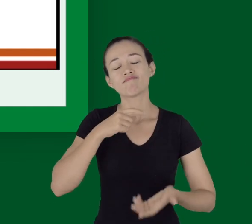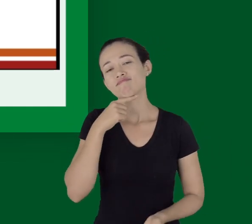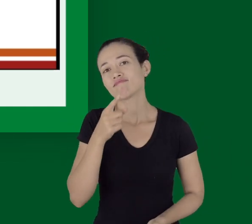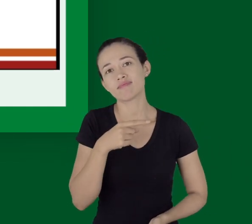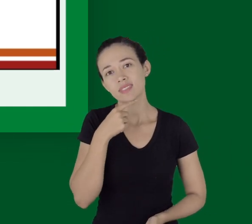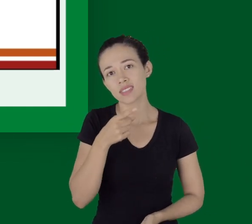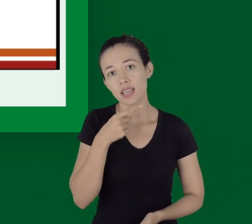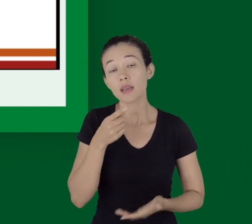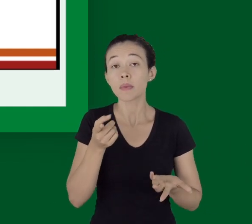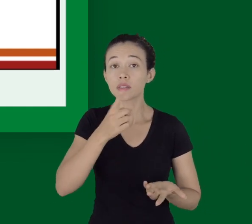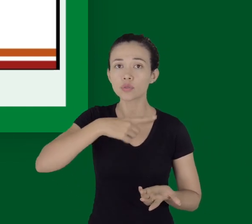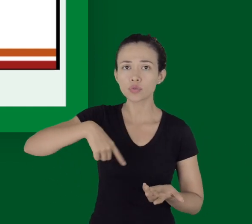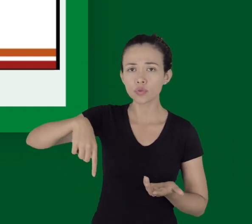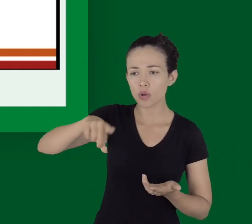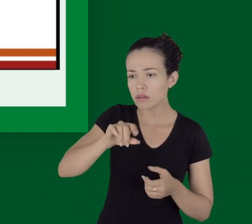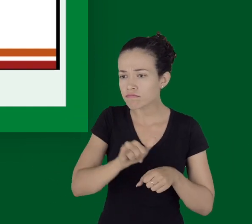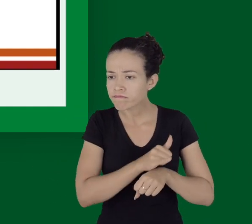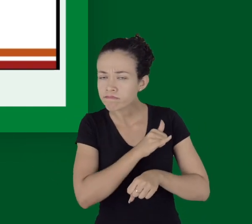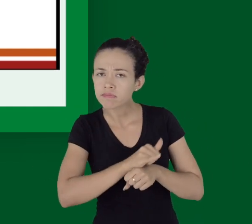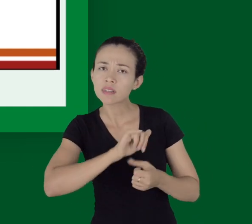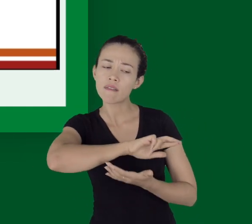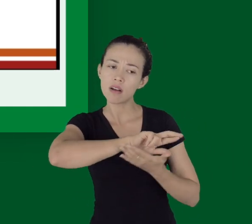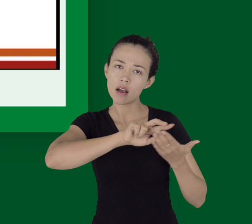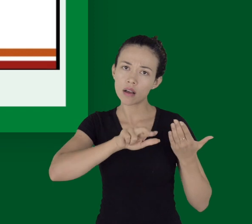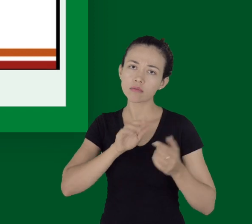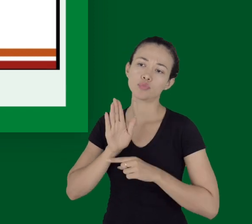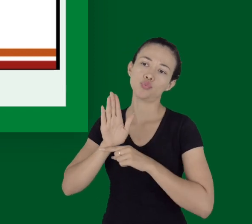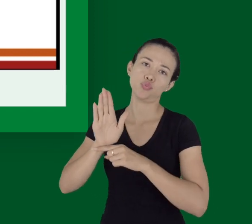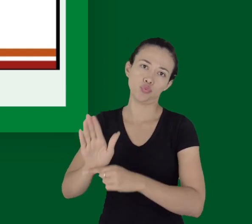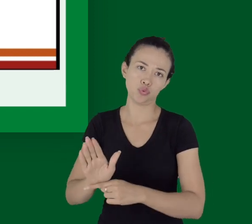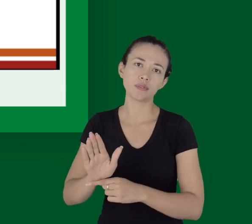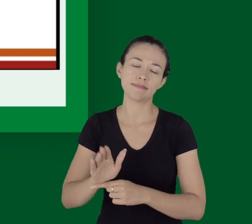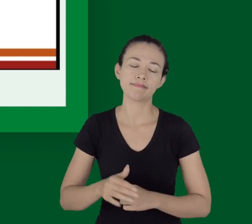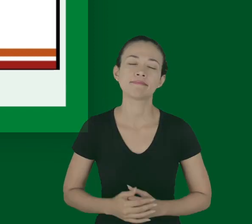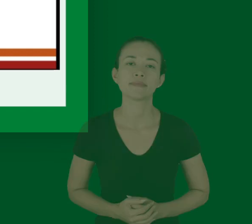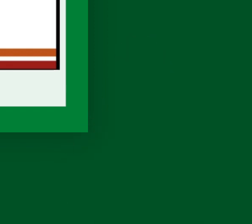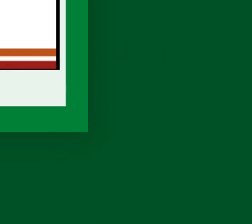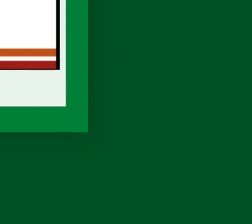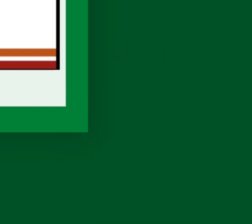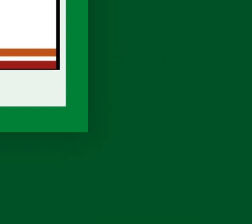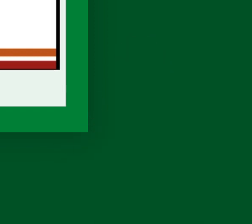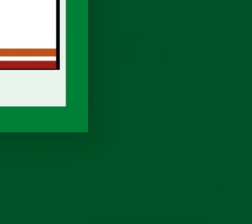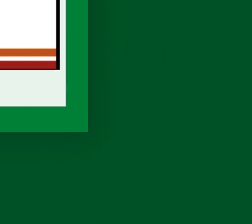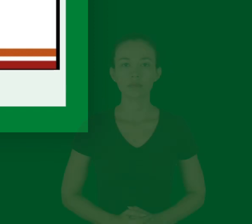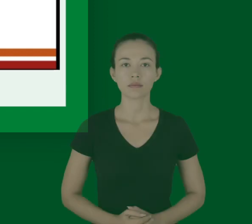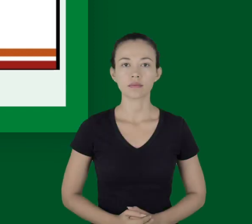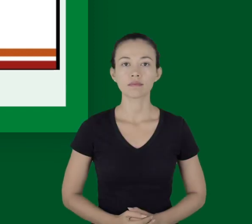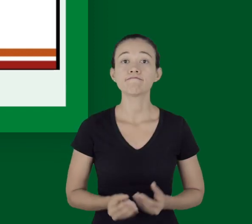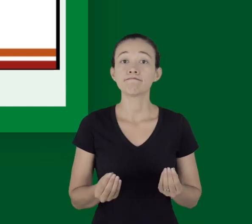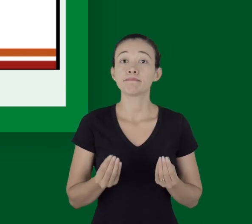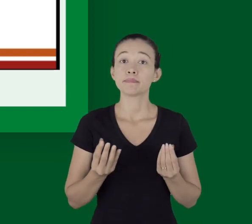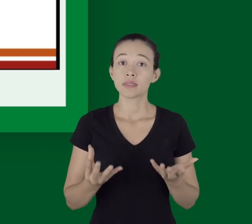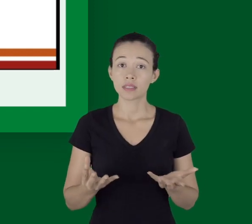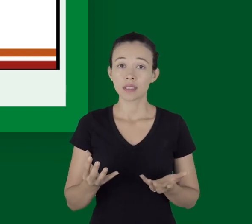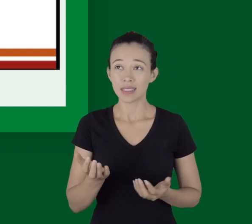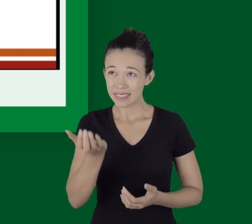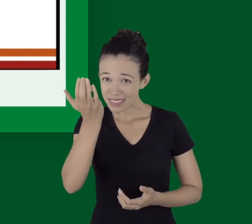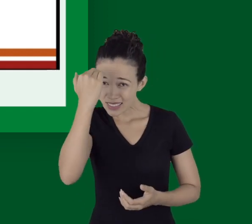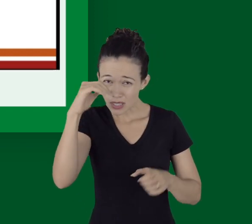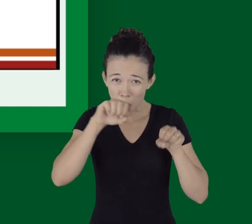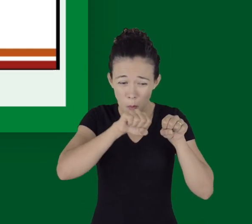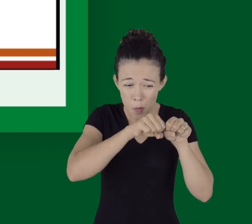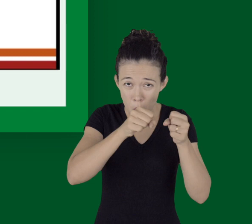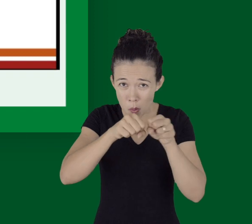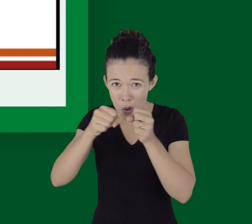meninges, essas rupturas, elas dificilmente elas vão ter uma perspectiva de recuperação. Mas precisam ser